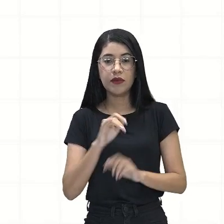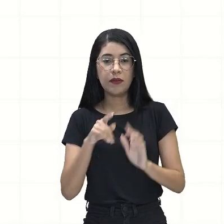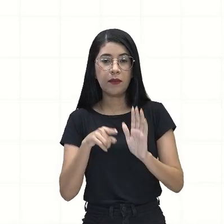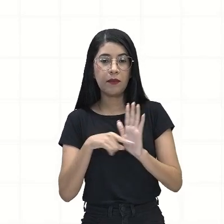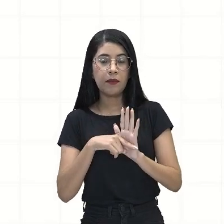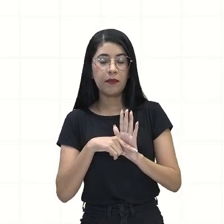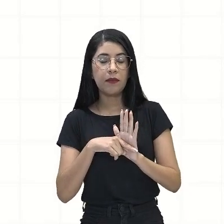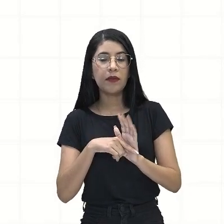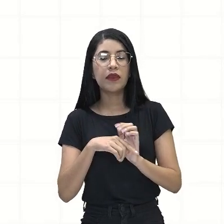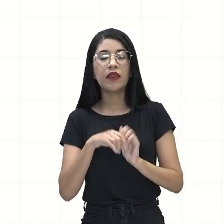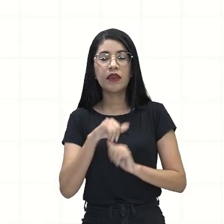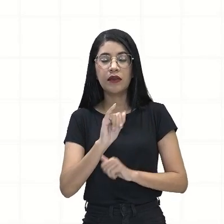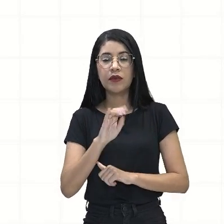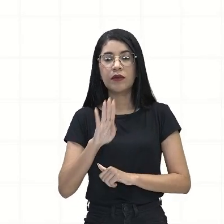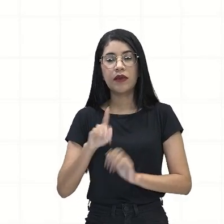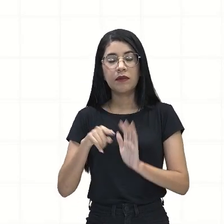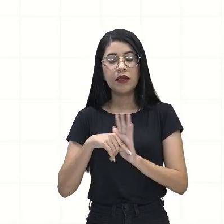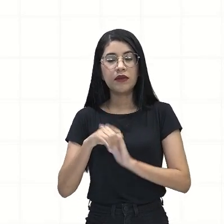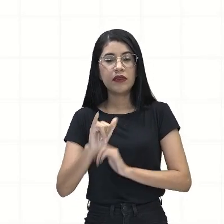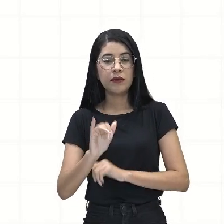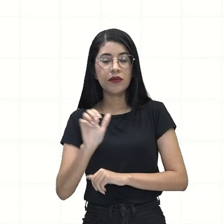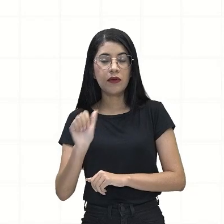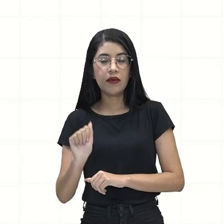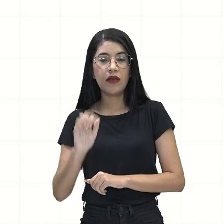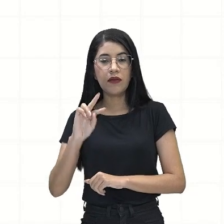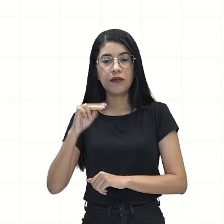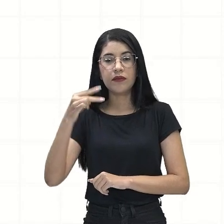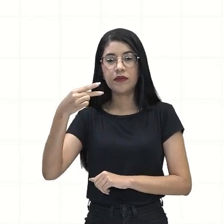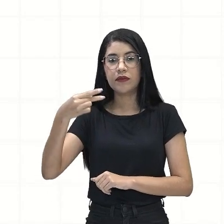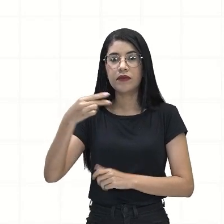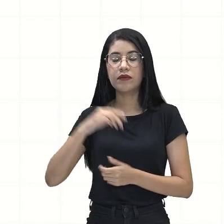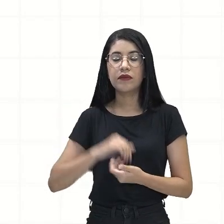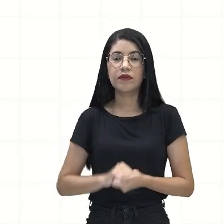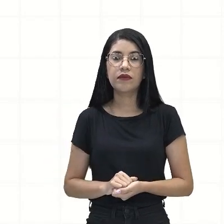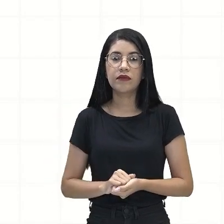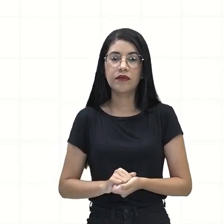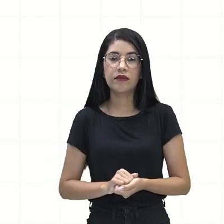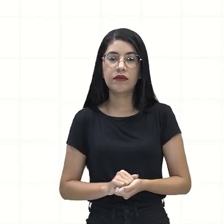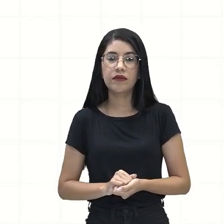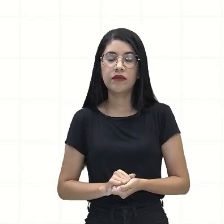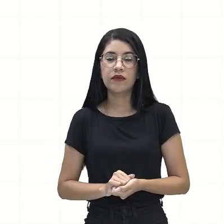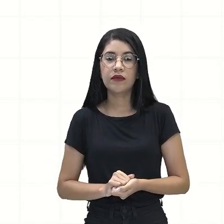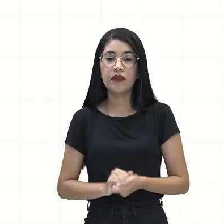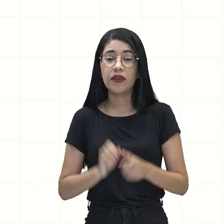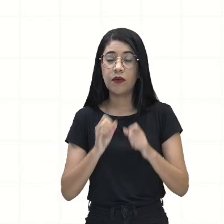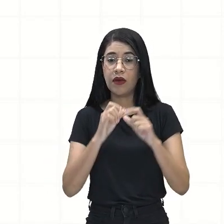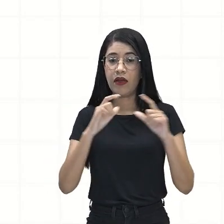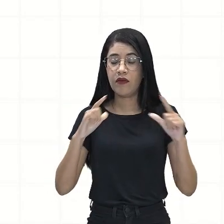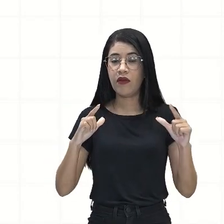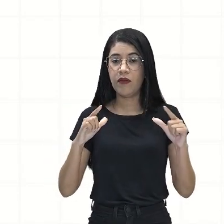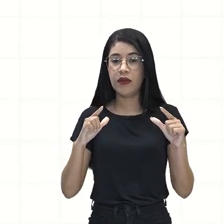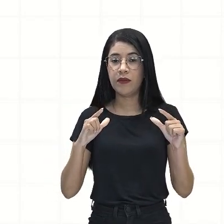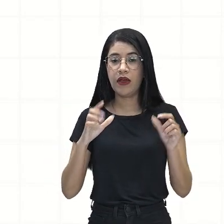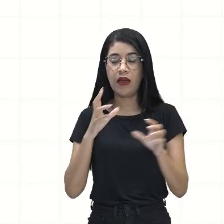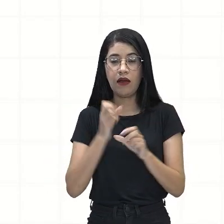menos y de A, e aí eleva ao quadrado. Então, olha só, essa fórmula da